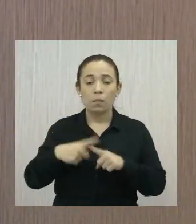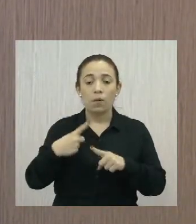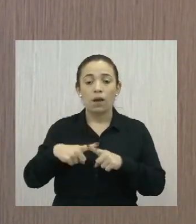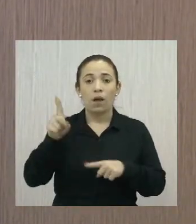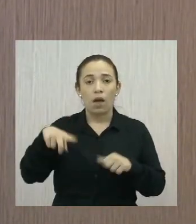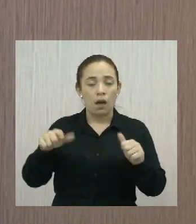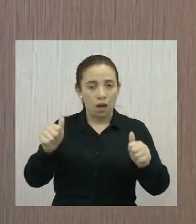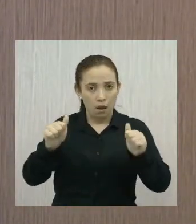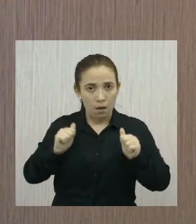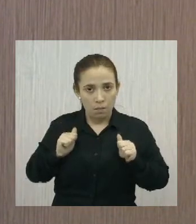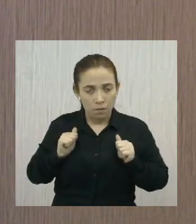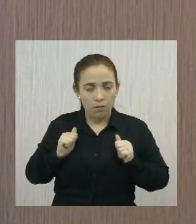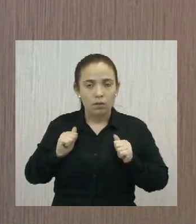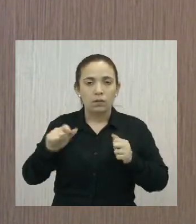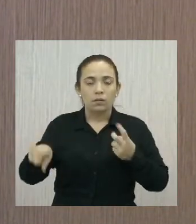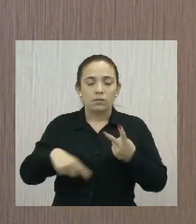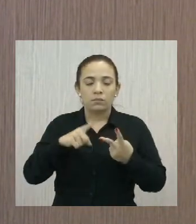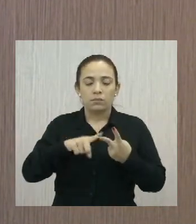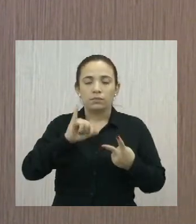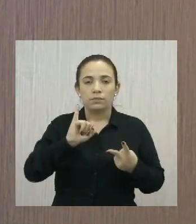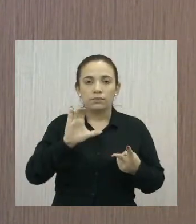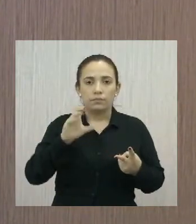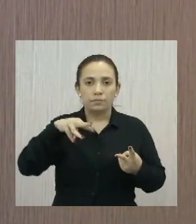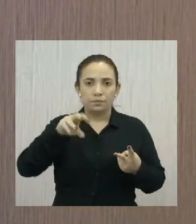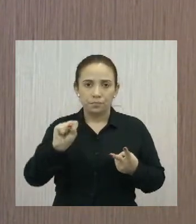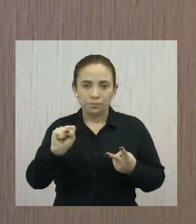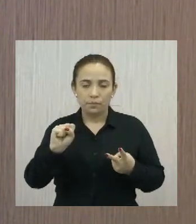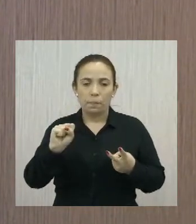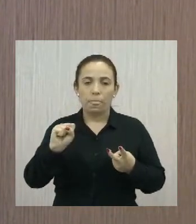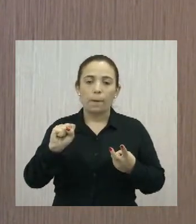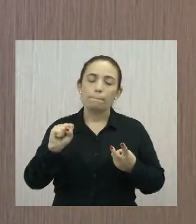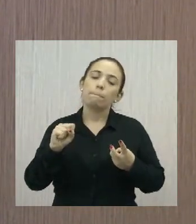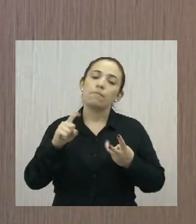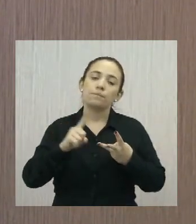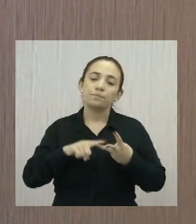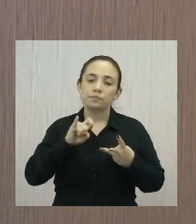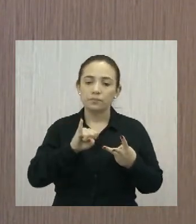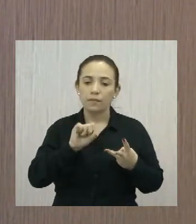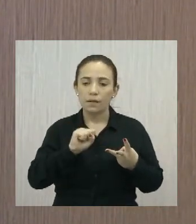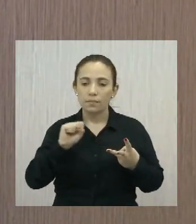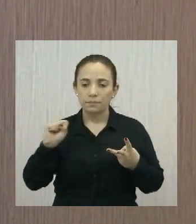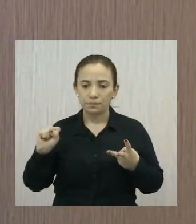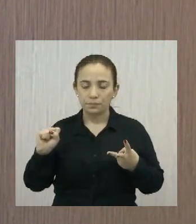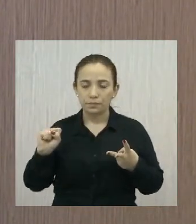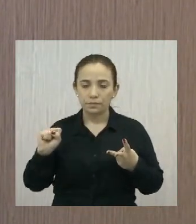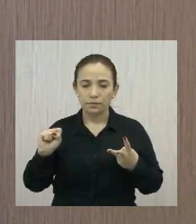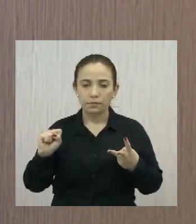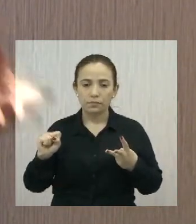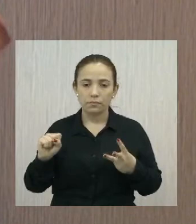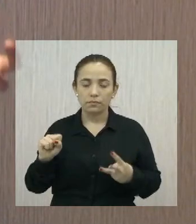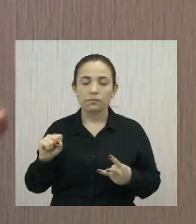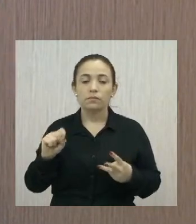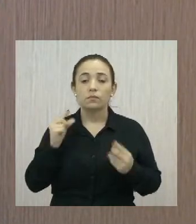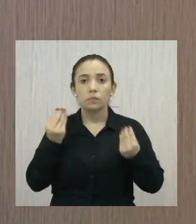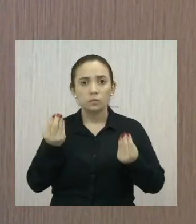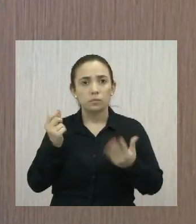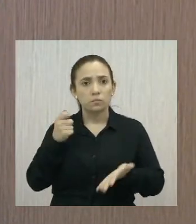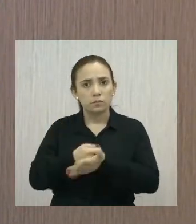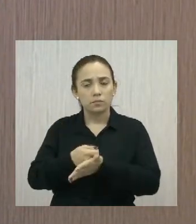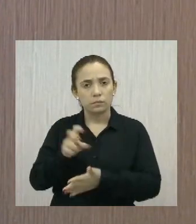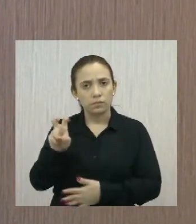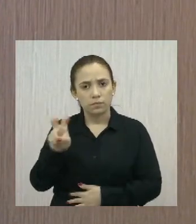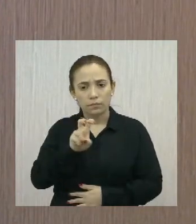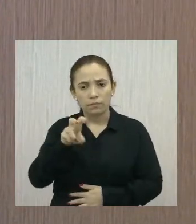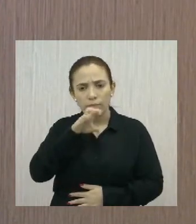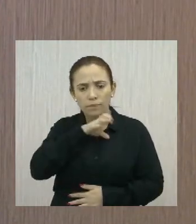dele, isso já é o ICMS dele, se for serviço, o ISS dele. Como é que o cara paga 55 de imposto